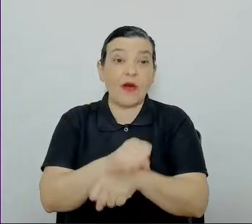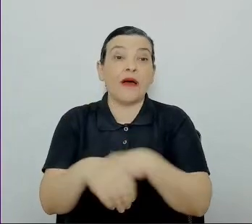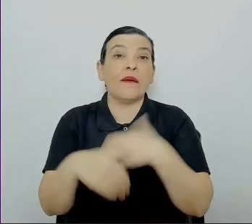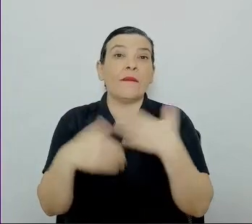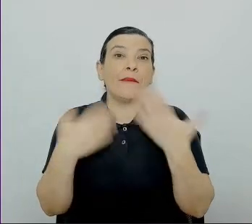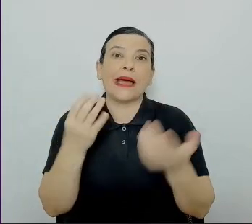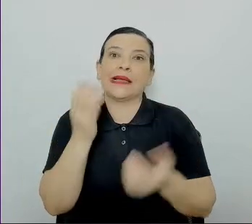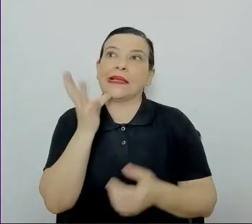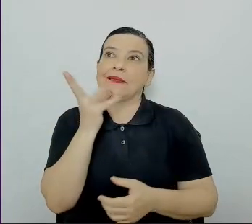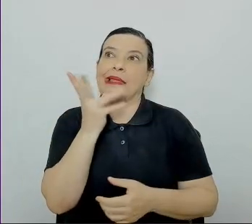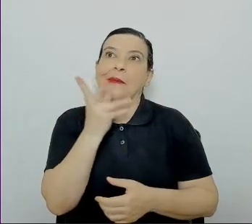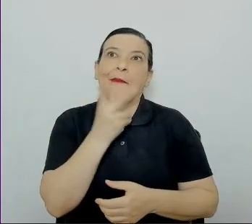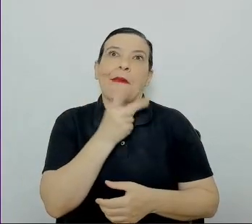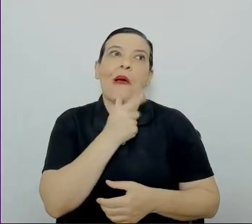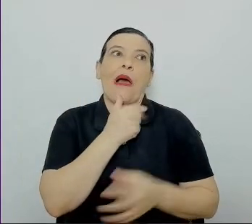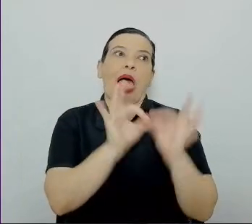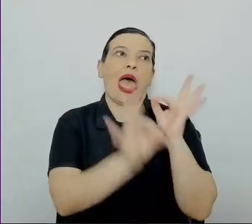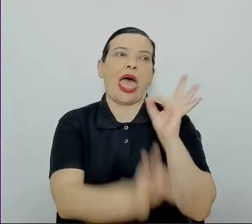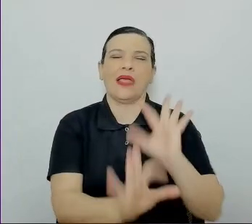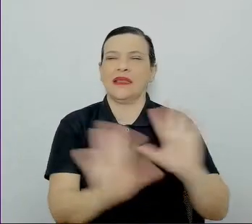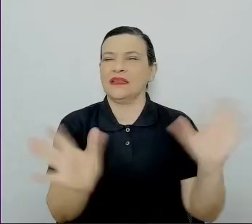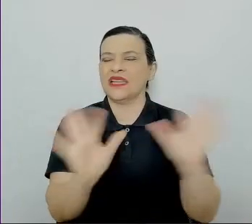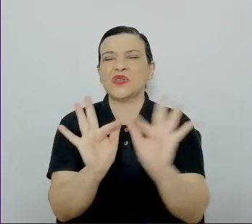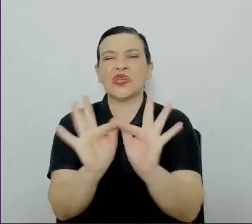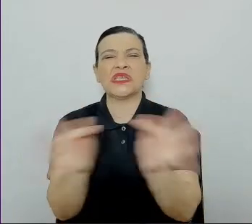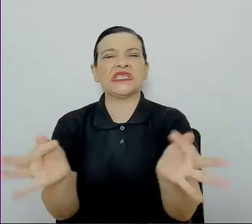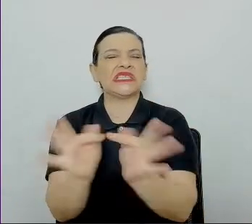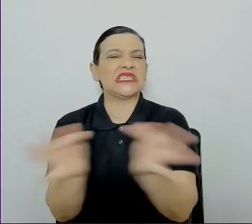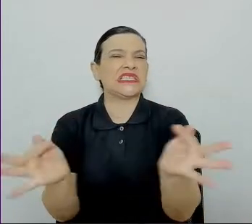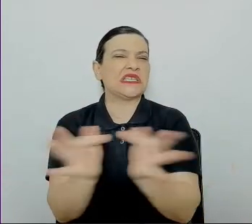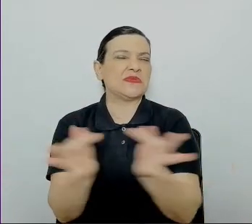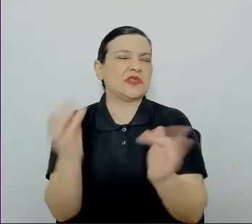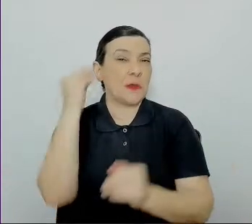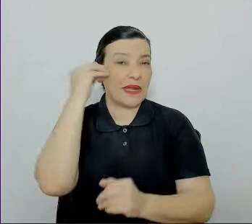gigantesco em algo que não fazia sentido. A gente mitigou isso fazendo algo simples.